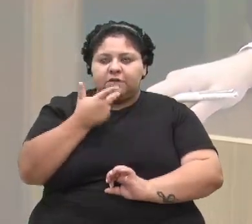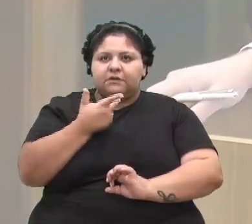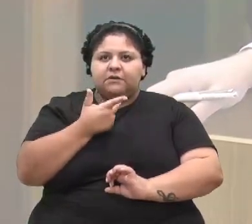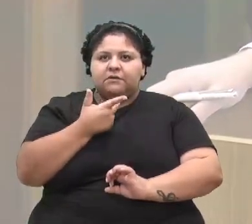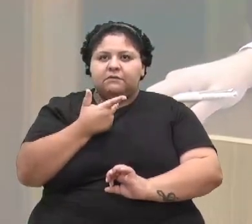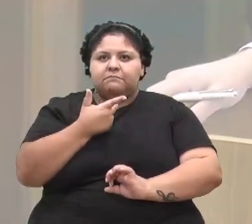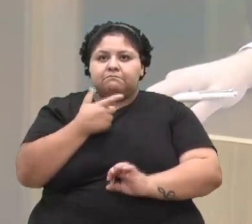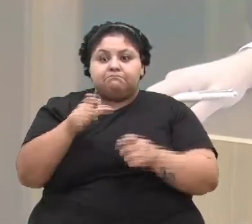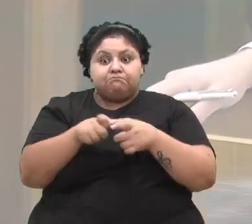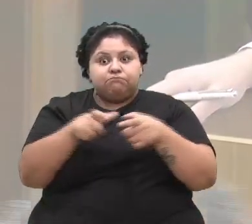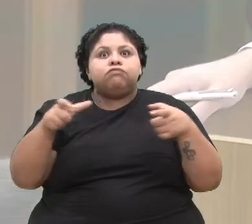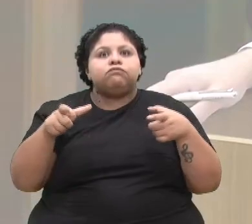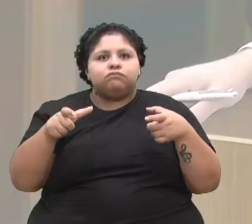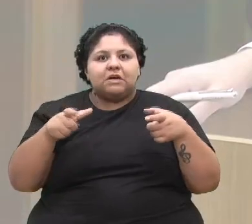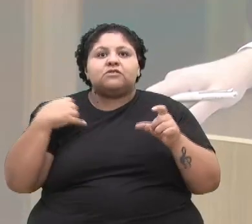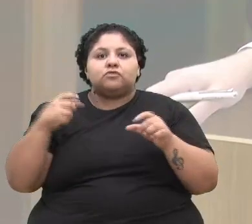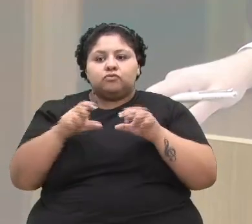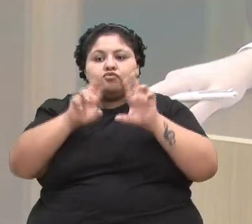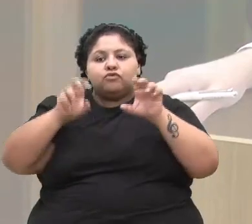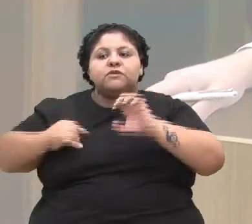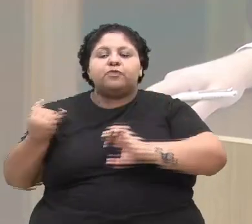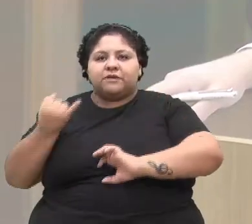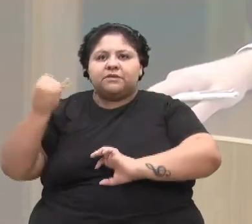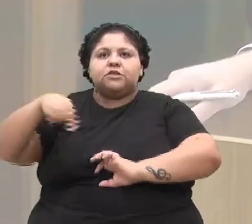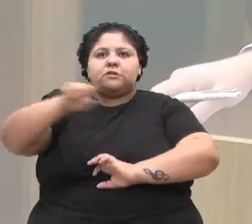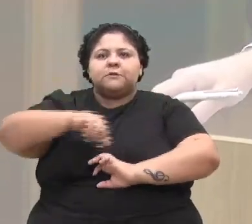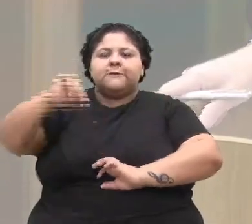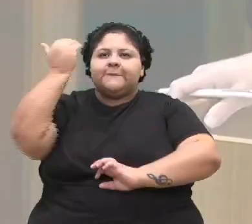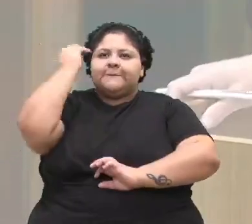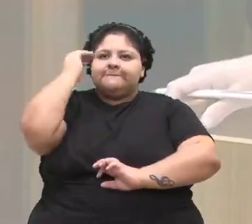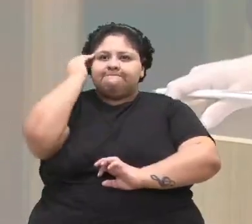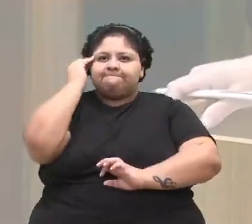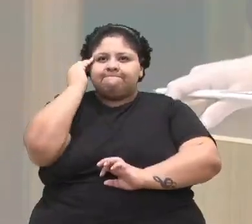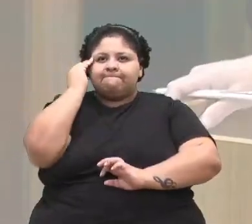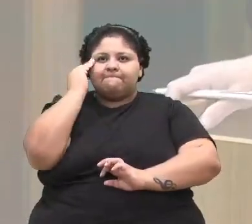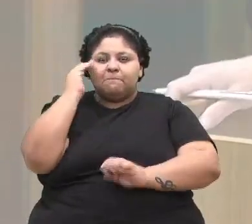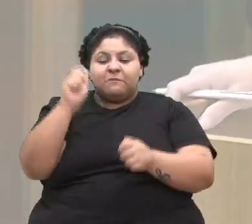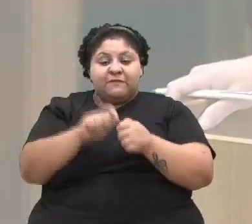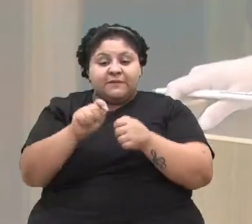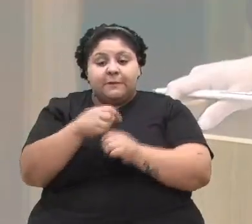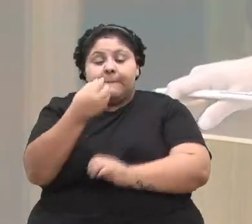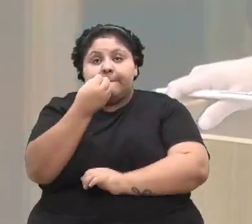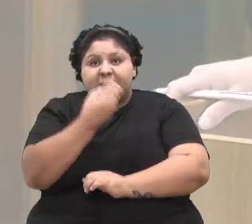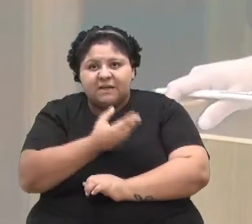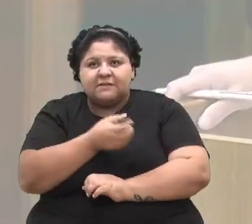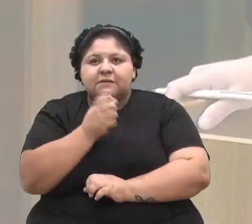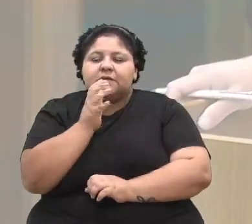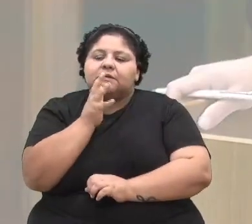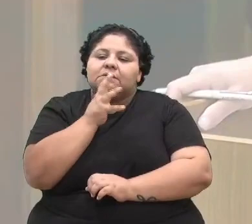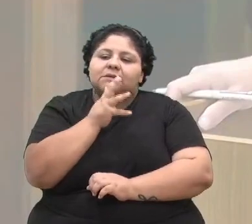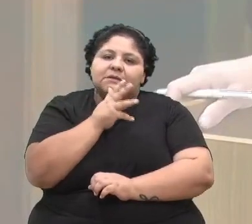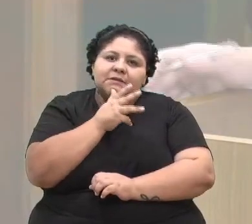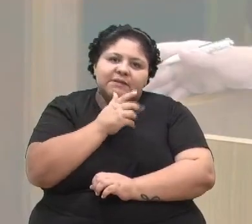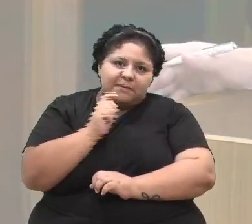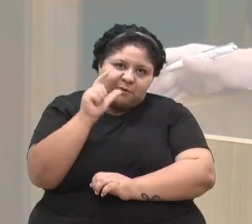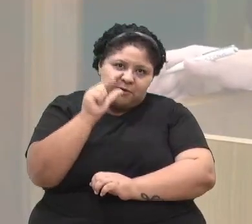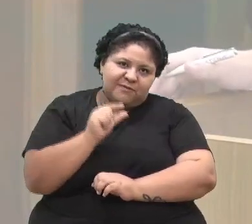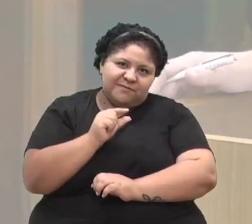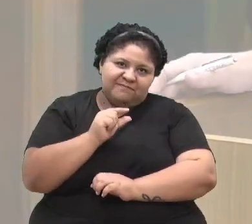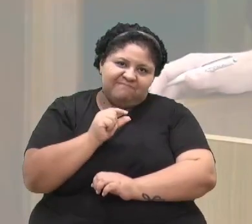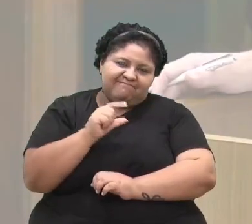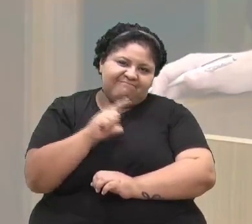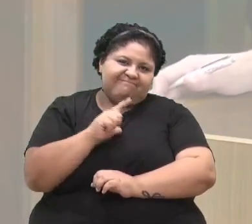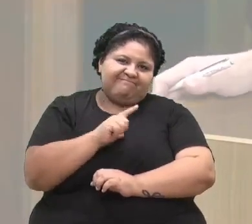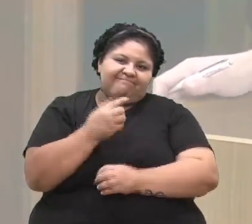macro. Nós sabemos que para fazer bem feito demora um pouco, porque não